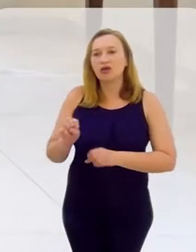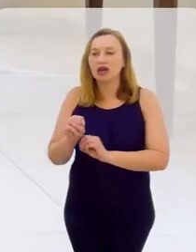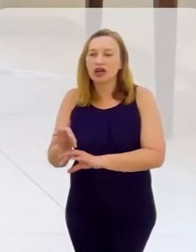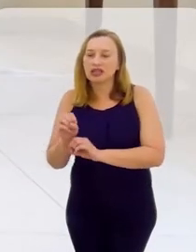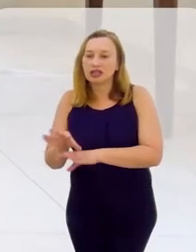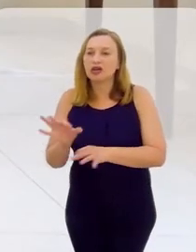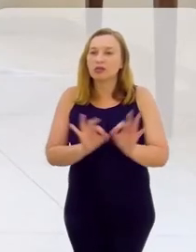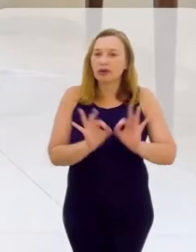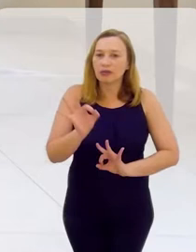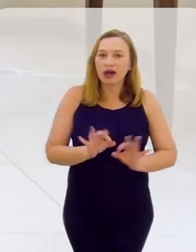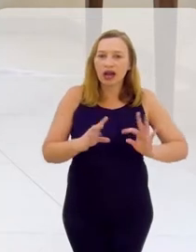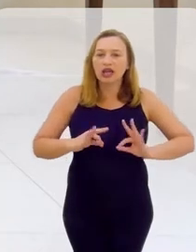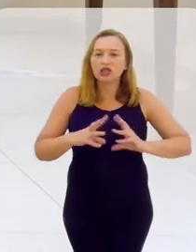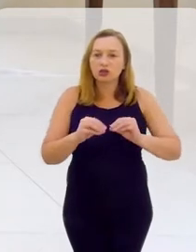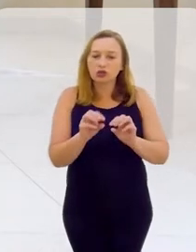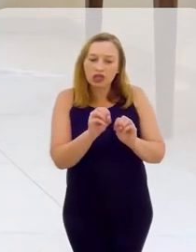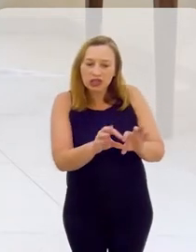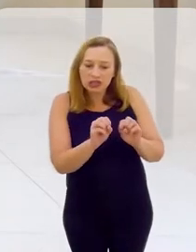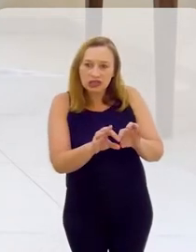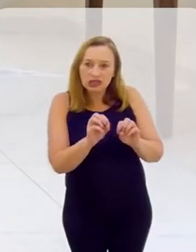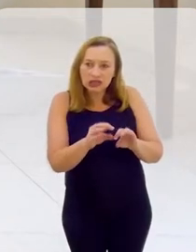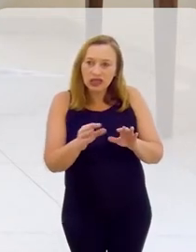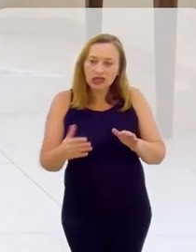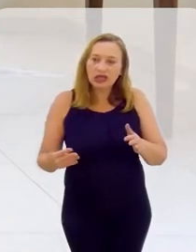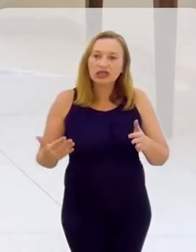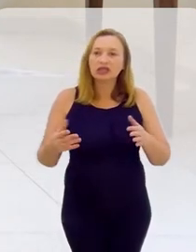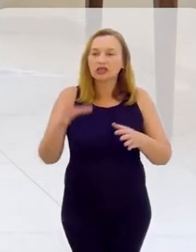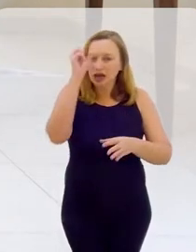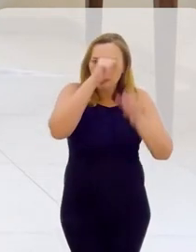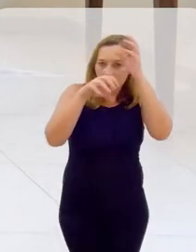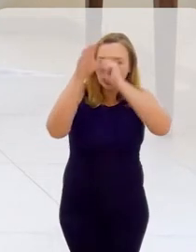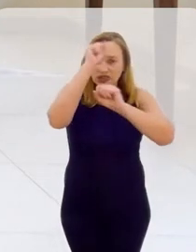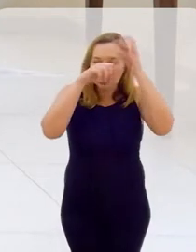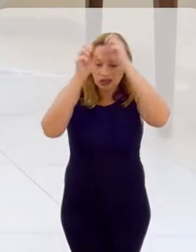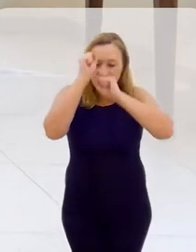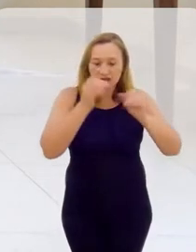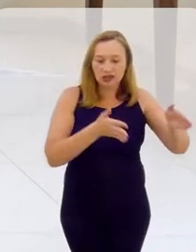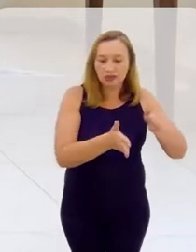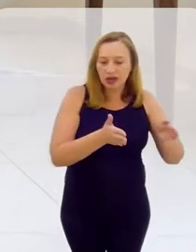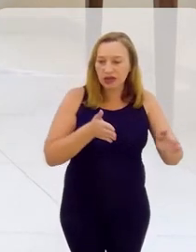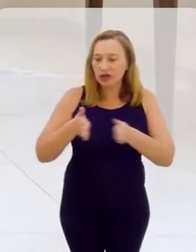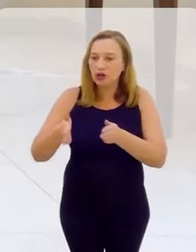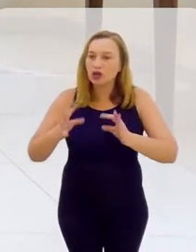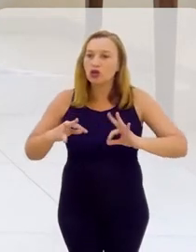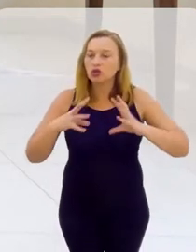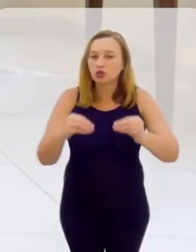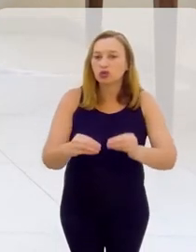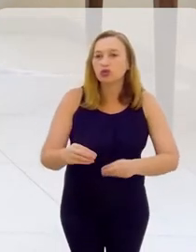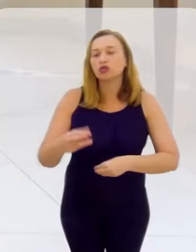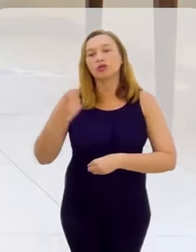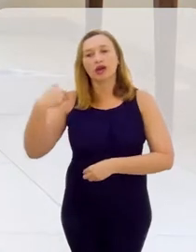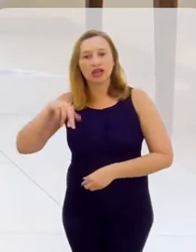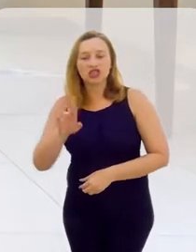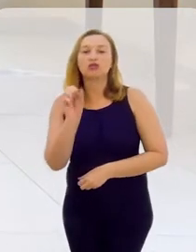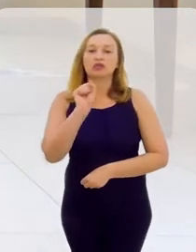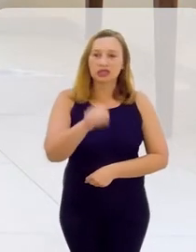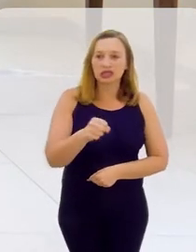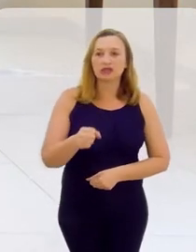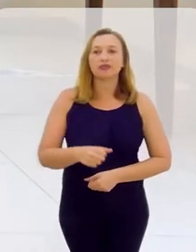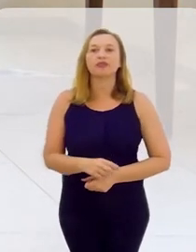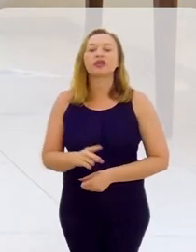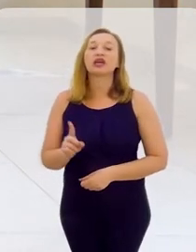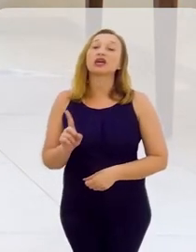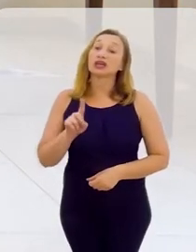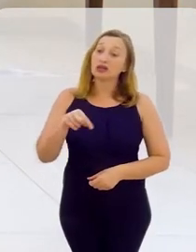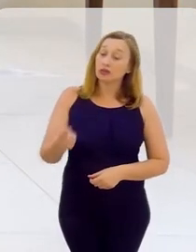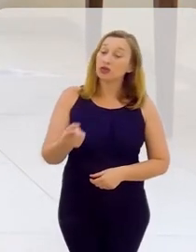a criança é preparada para isso, né? Ela é ensinada. Nesse tempo, ela está aprendendo tudo sobre a religião, é Sim, isso?